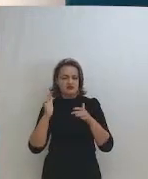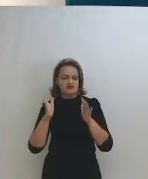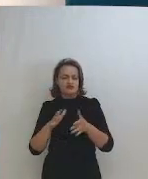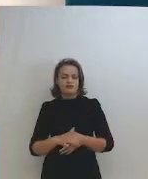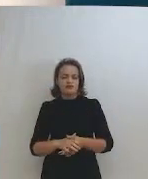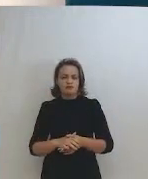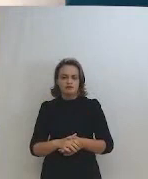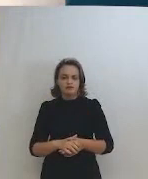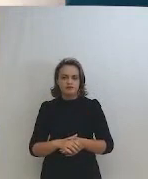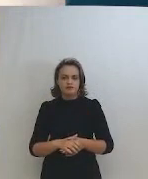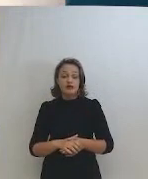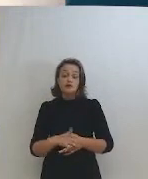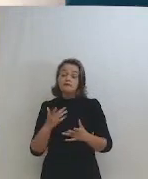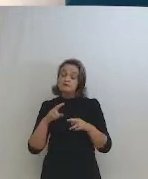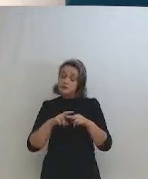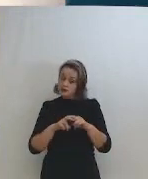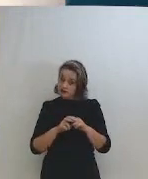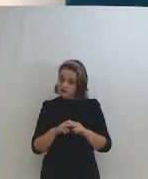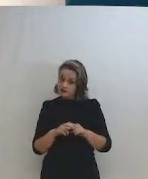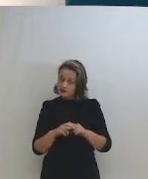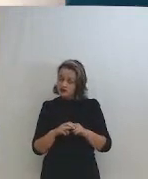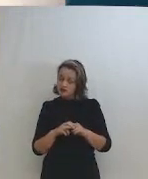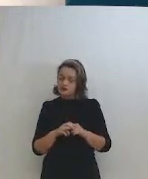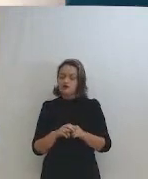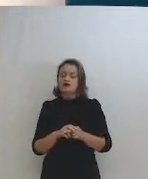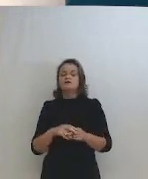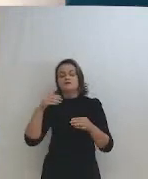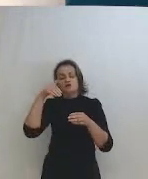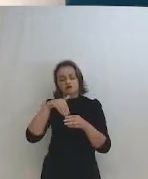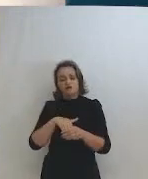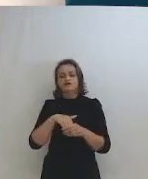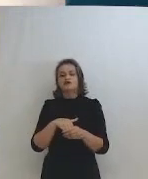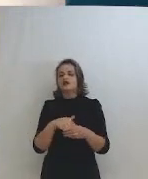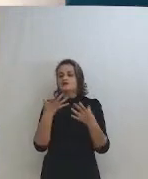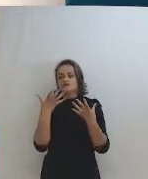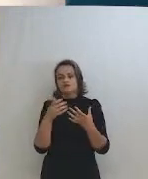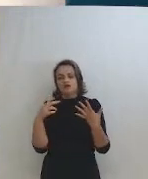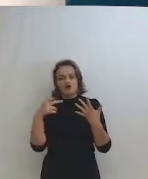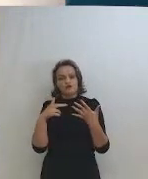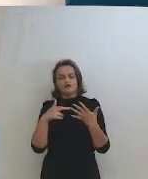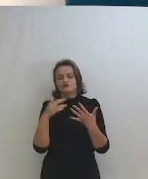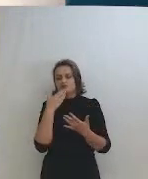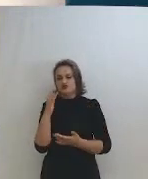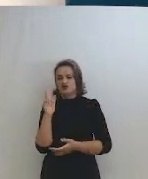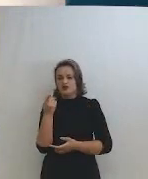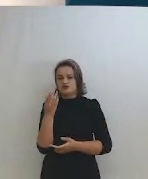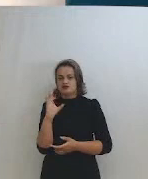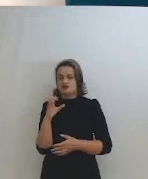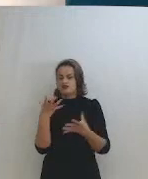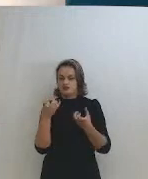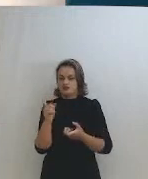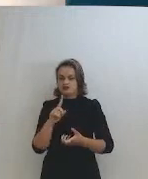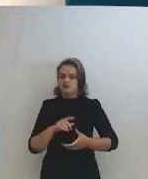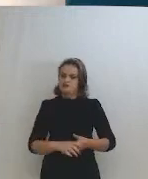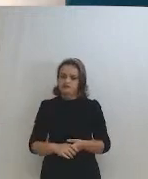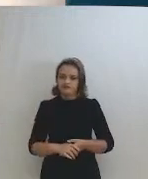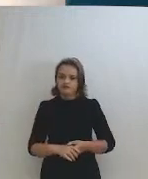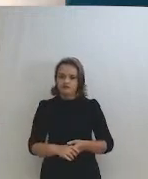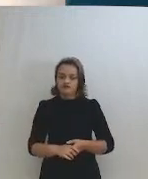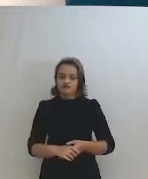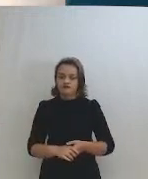fundamentos, eu voto no sentido de negar provimento ao recurso em habeas corpus. Como eu voto, ministro Laurita.